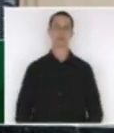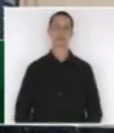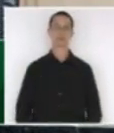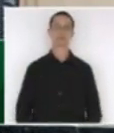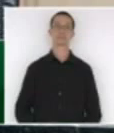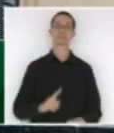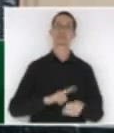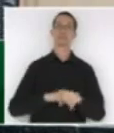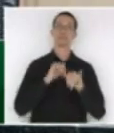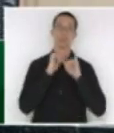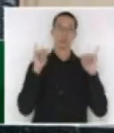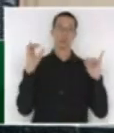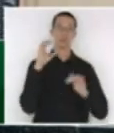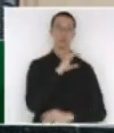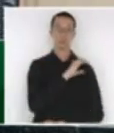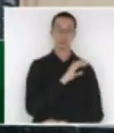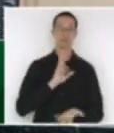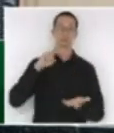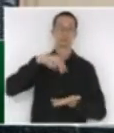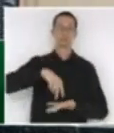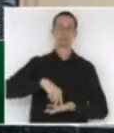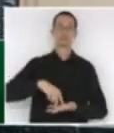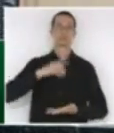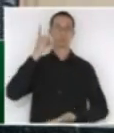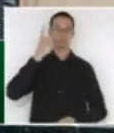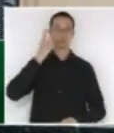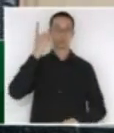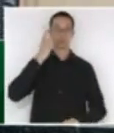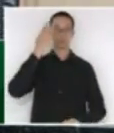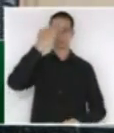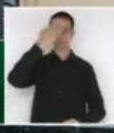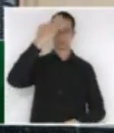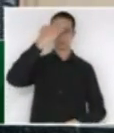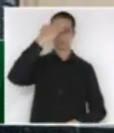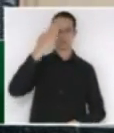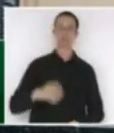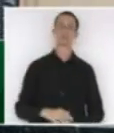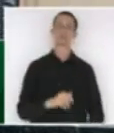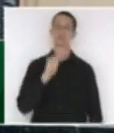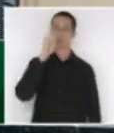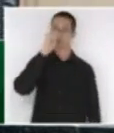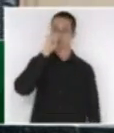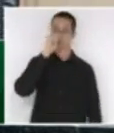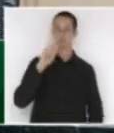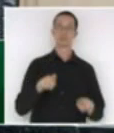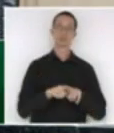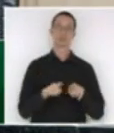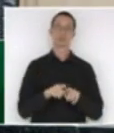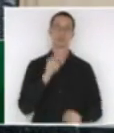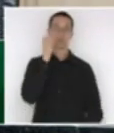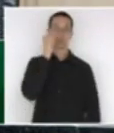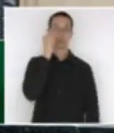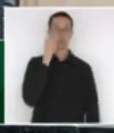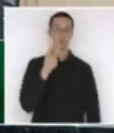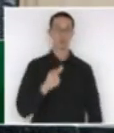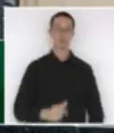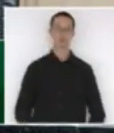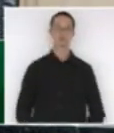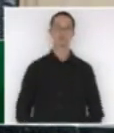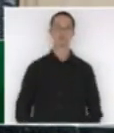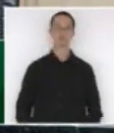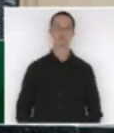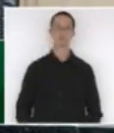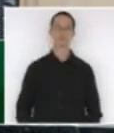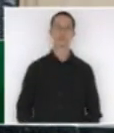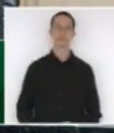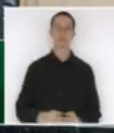comunicações. Ocupar a tribuna os senhores deputados Antônio Aguiar, João Amin e César Valduga. Grande expediente.